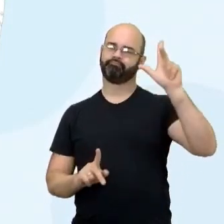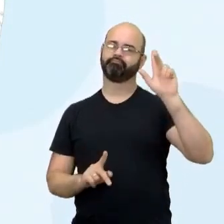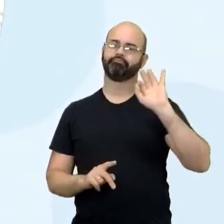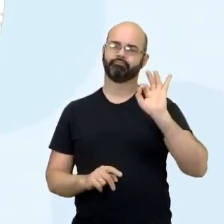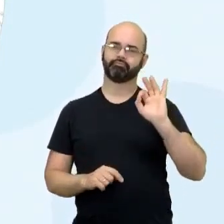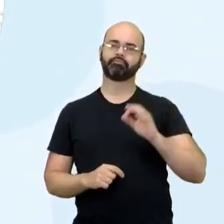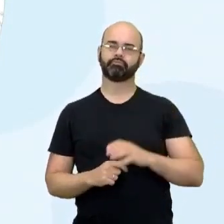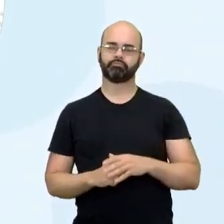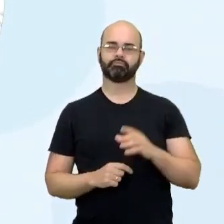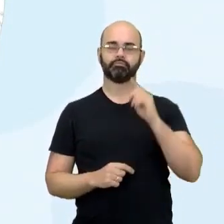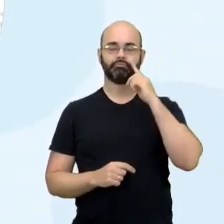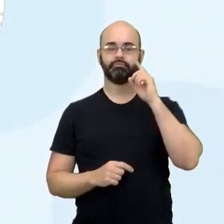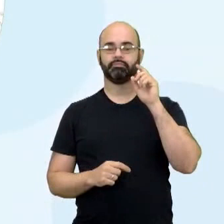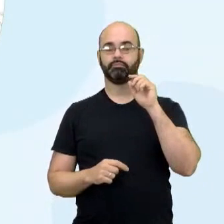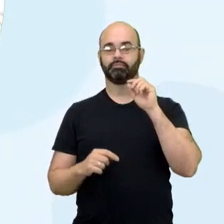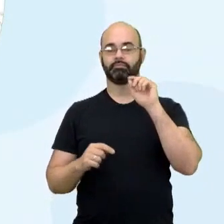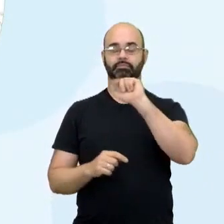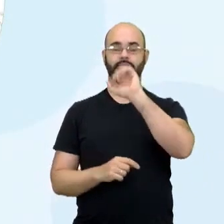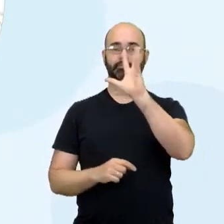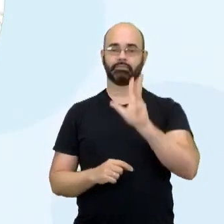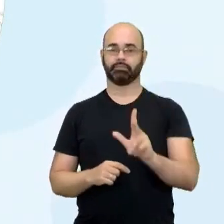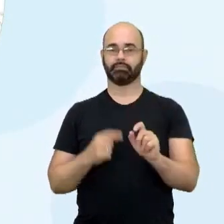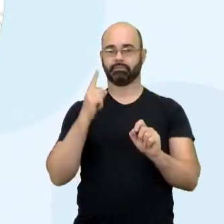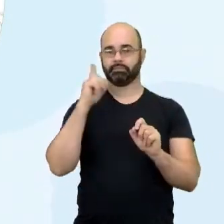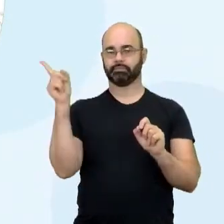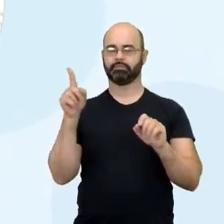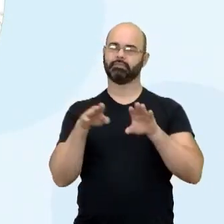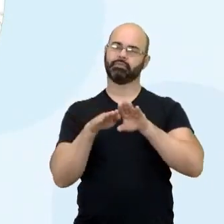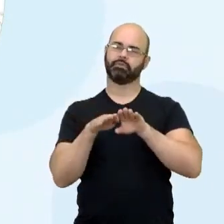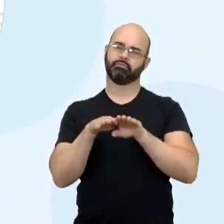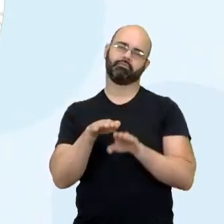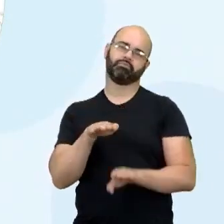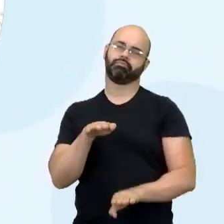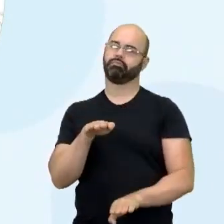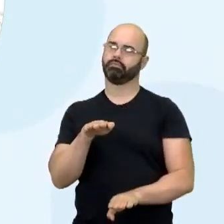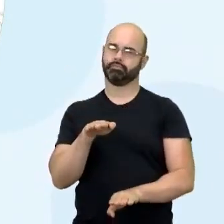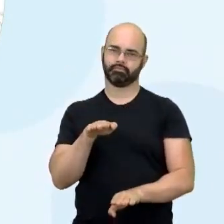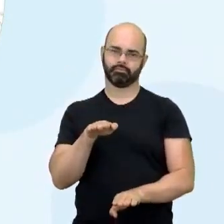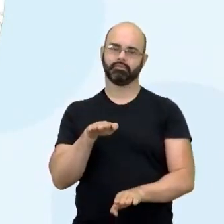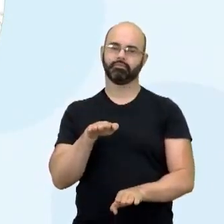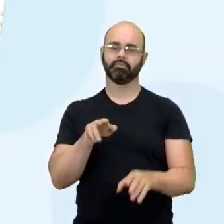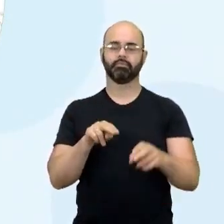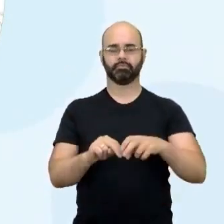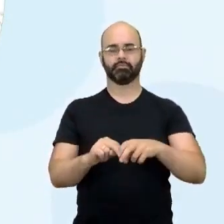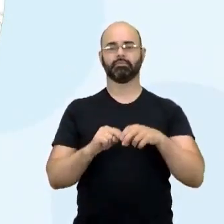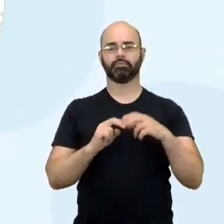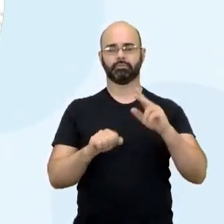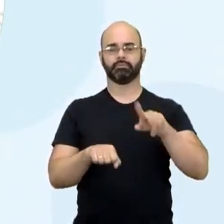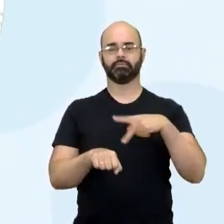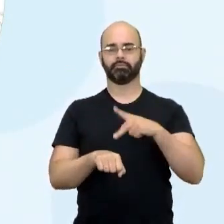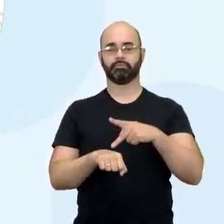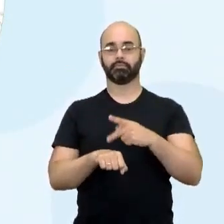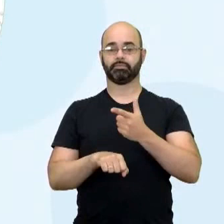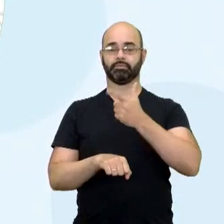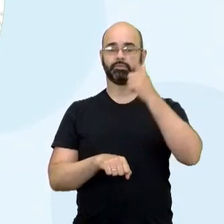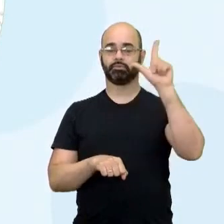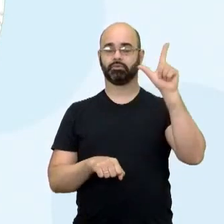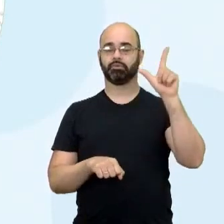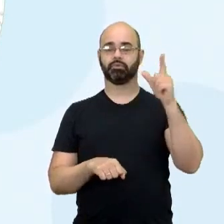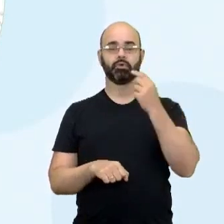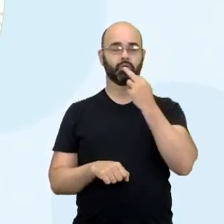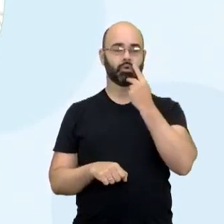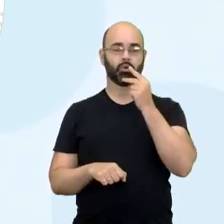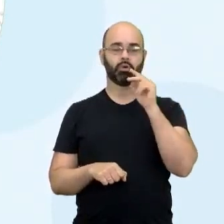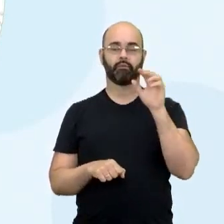lá no continente africano, né, que está bem abaixo desses valores aí, por isso que boa parte dos países aí estão na cor,